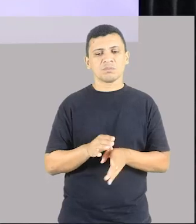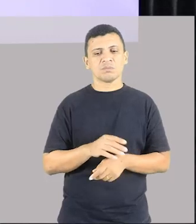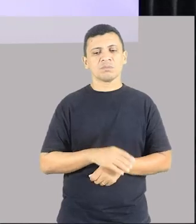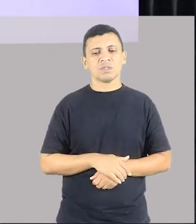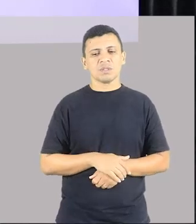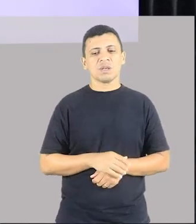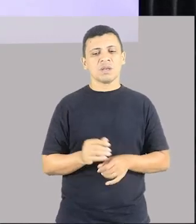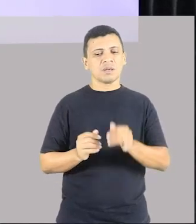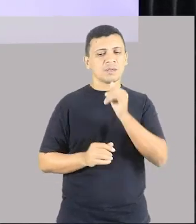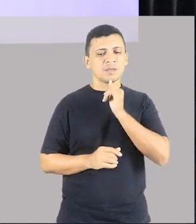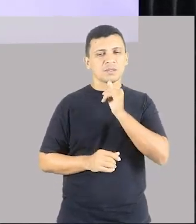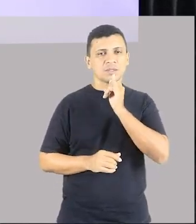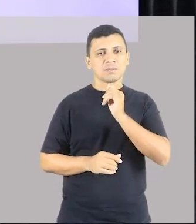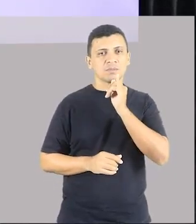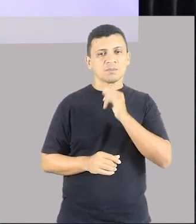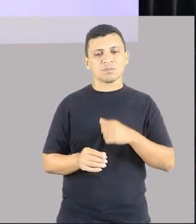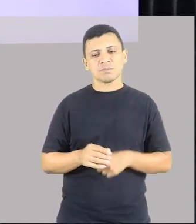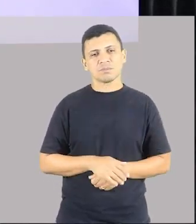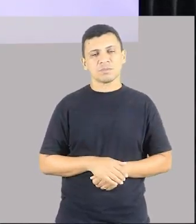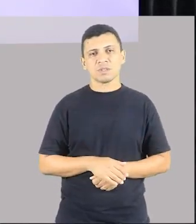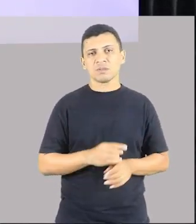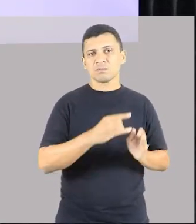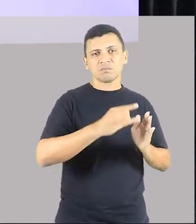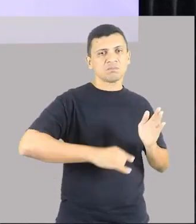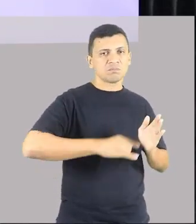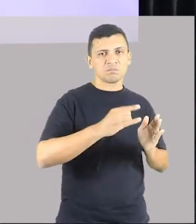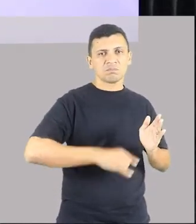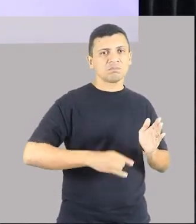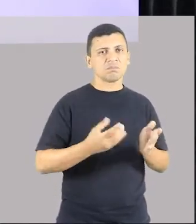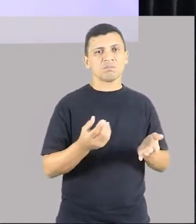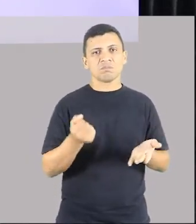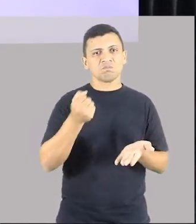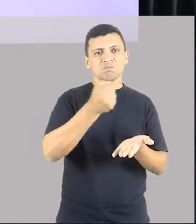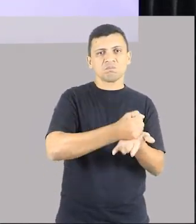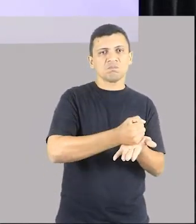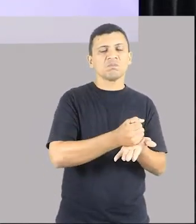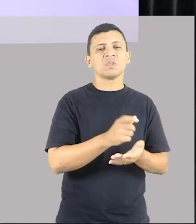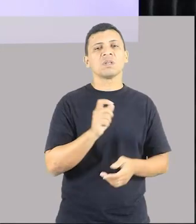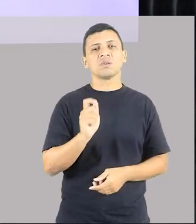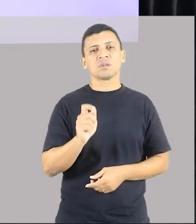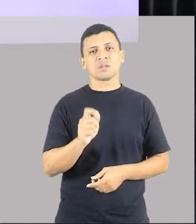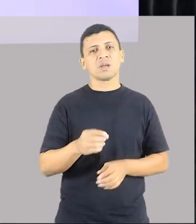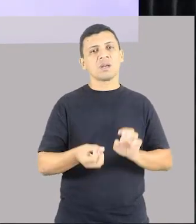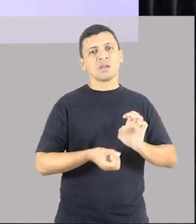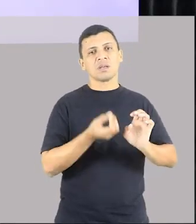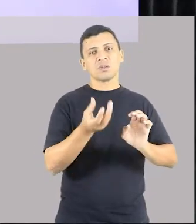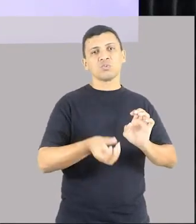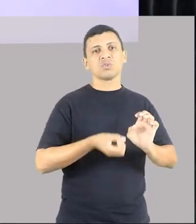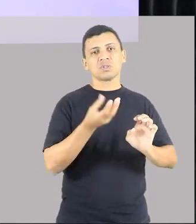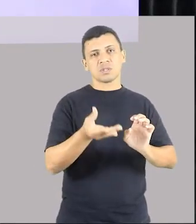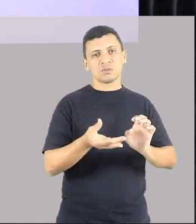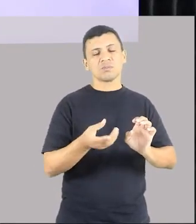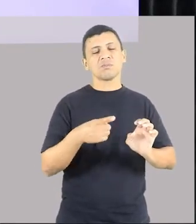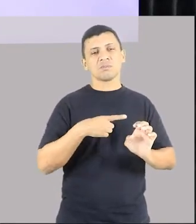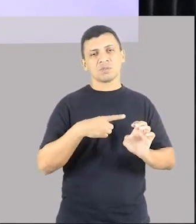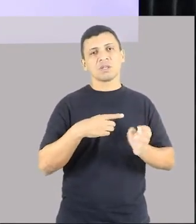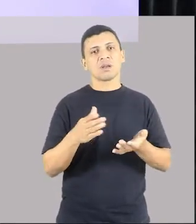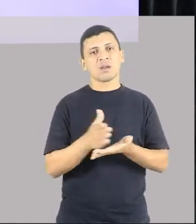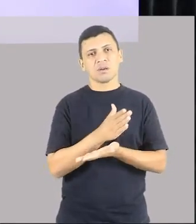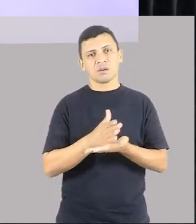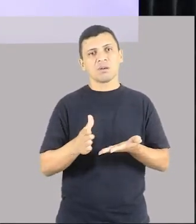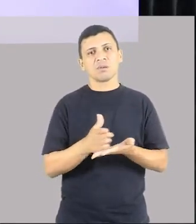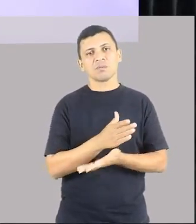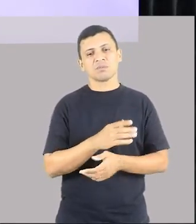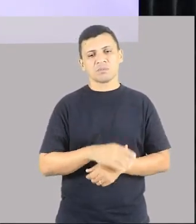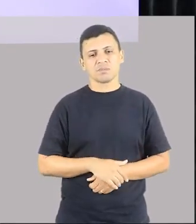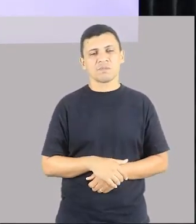exemplos dos atos enunciativos. As certidões, os pareceres e os votos estão enunciando algo, estão dando parecer sobre